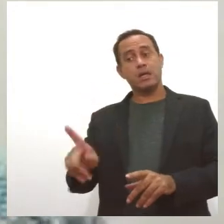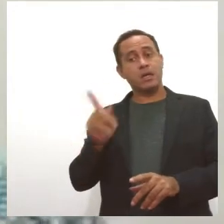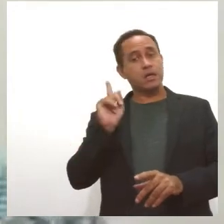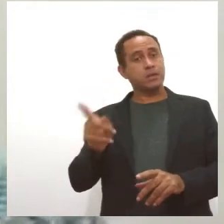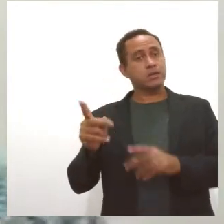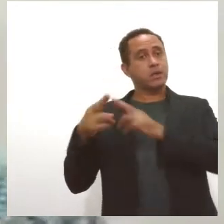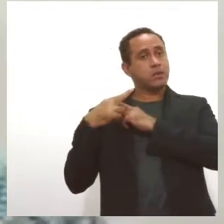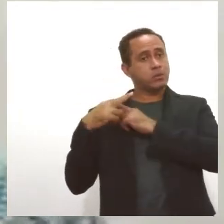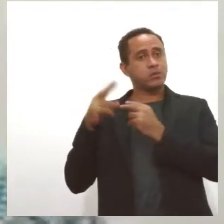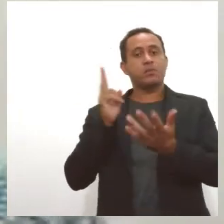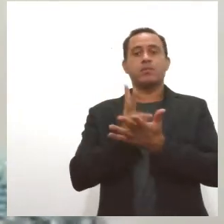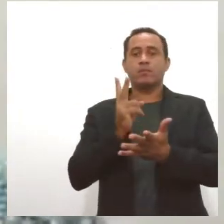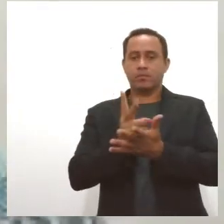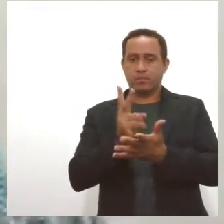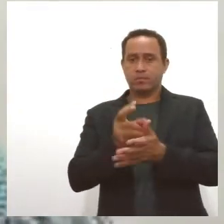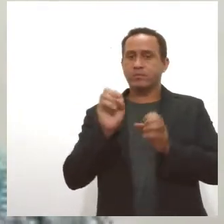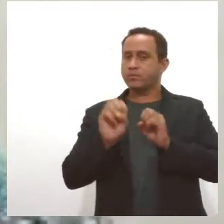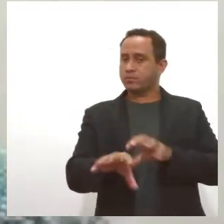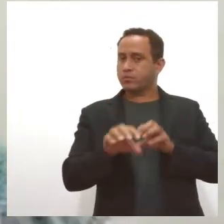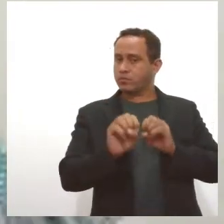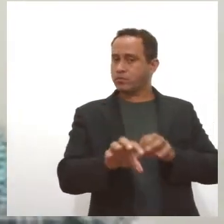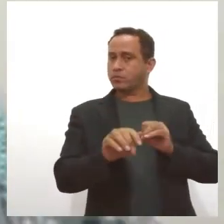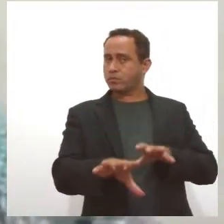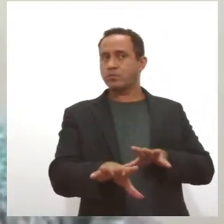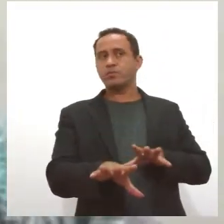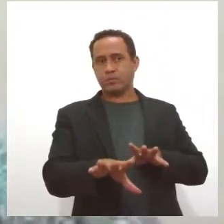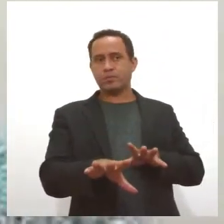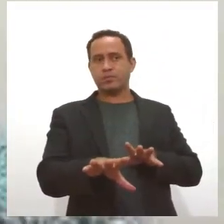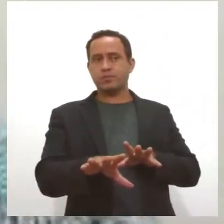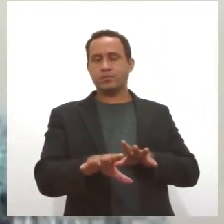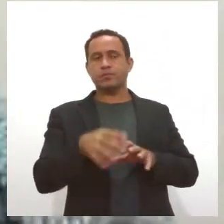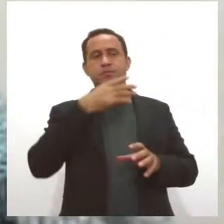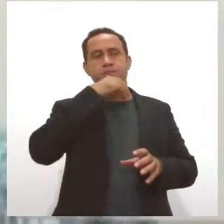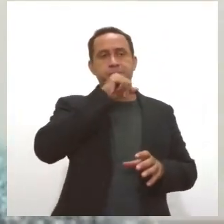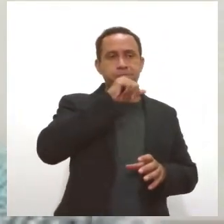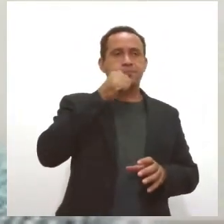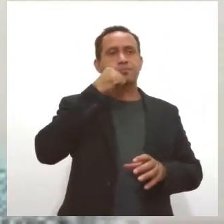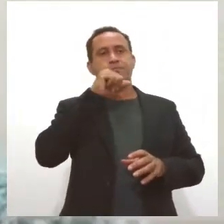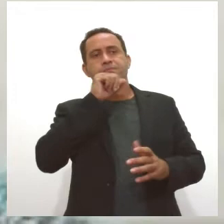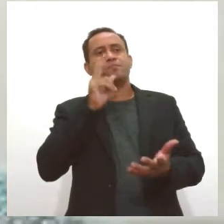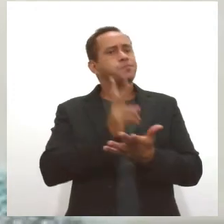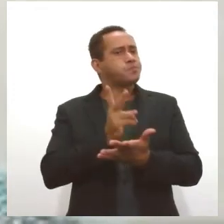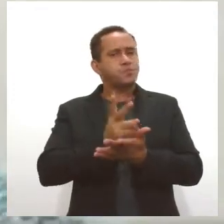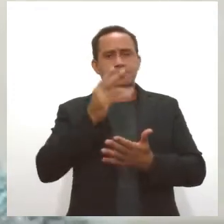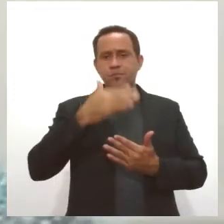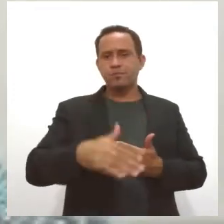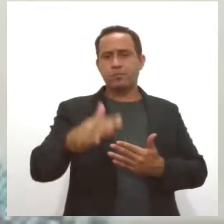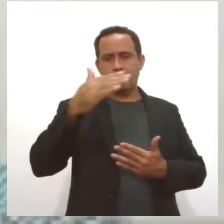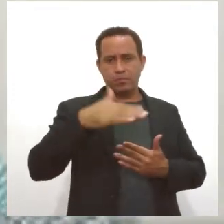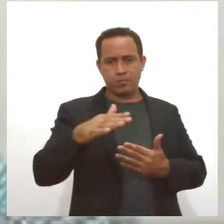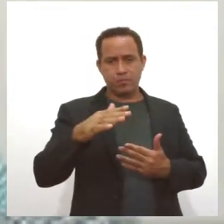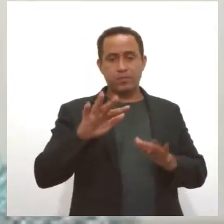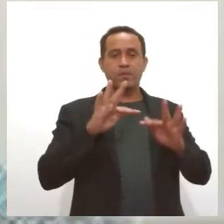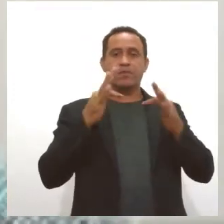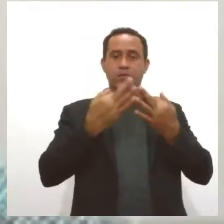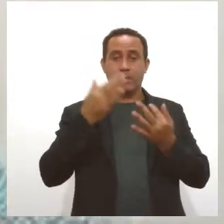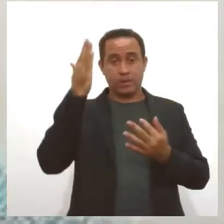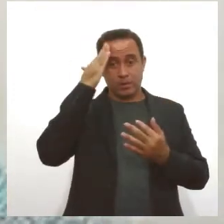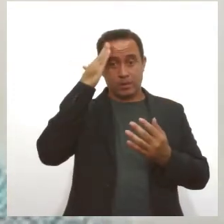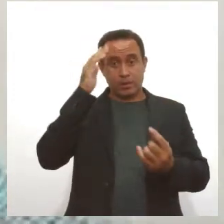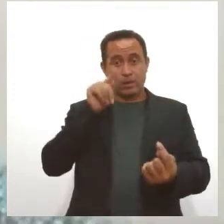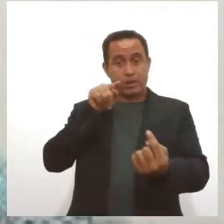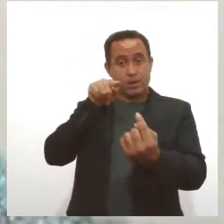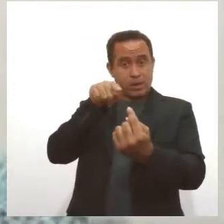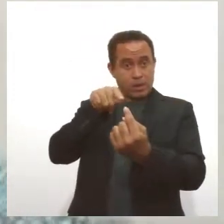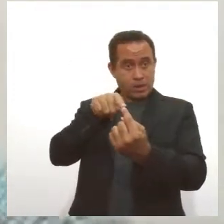educação. Então, há uma necessidade dos pais e dos familiares entenderem que o foco principal